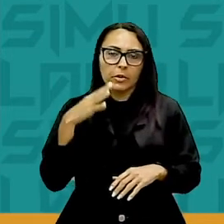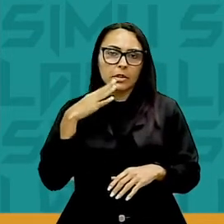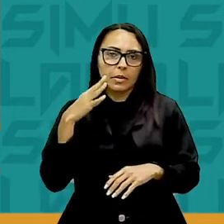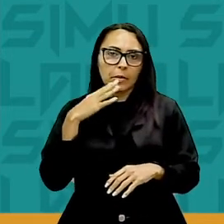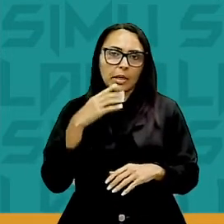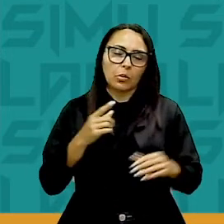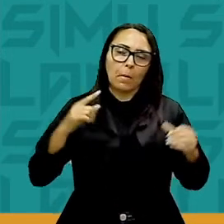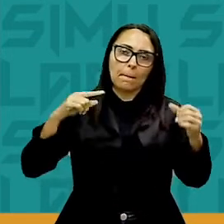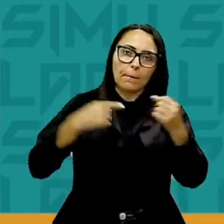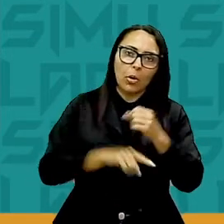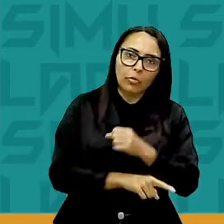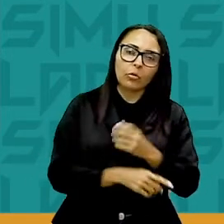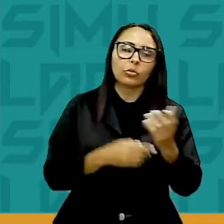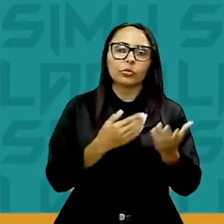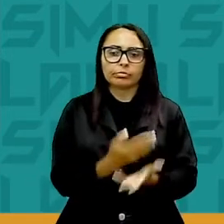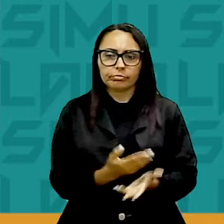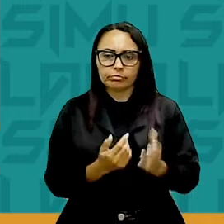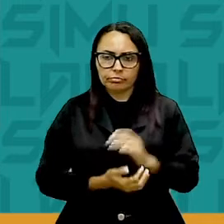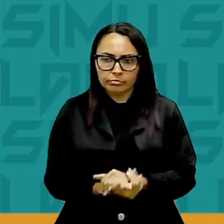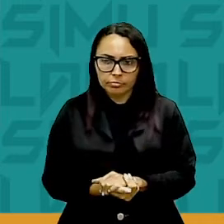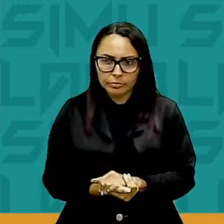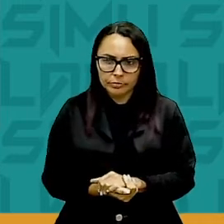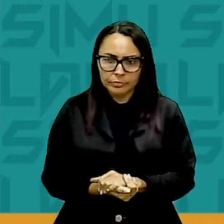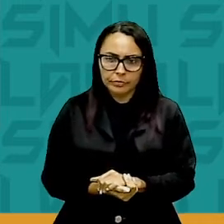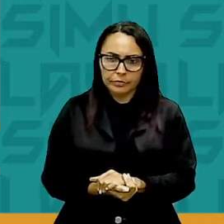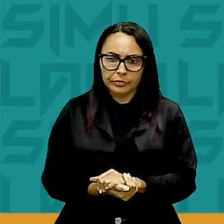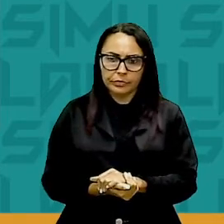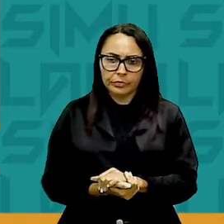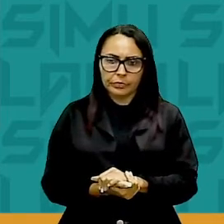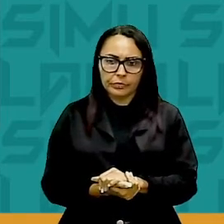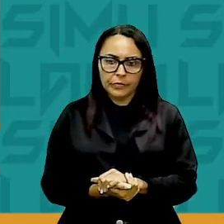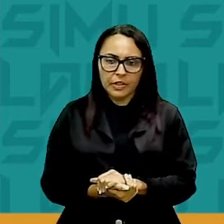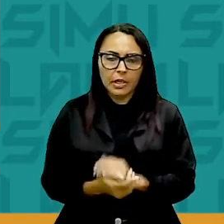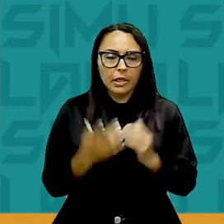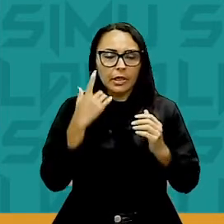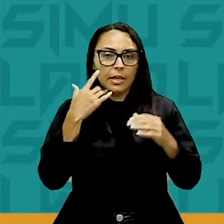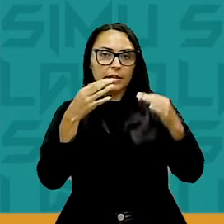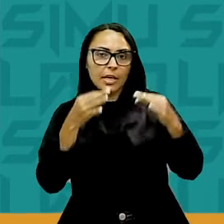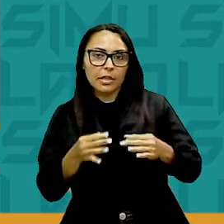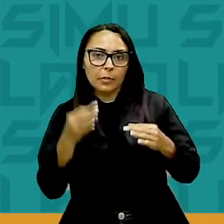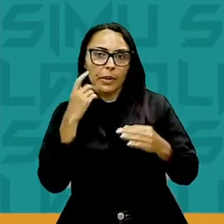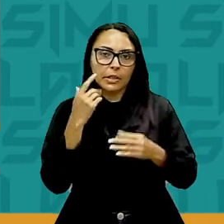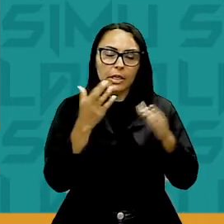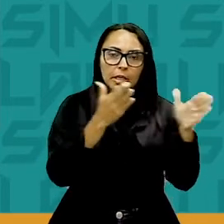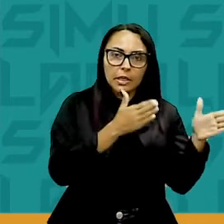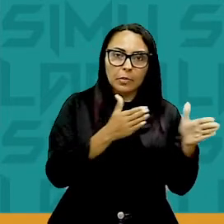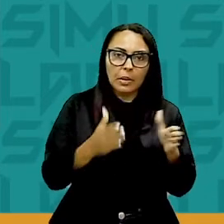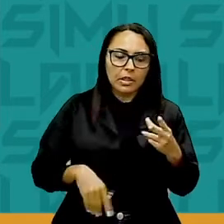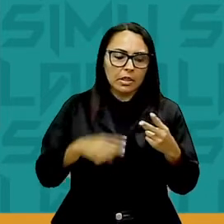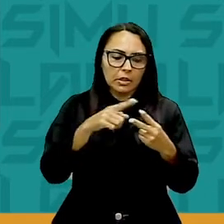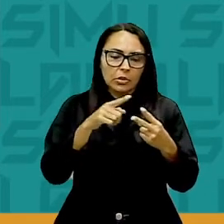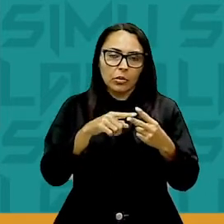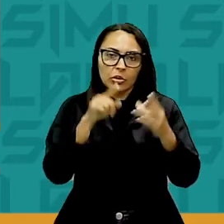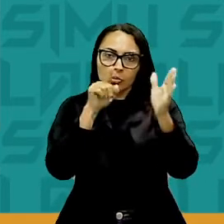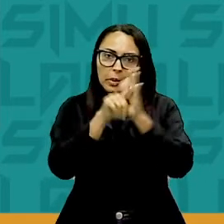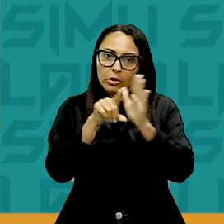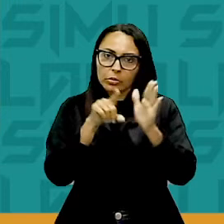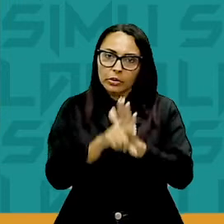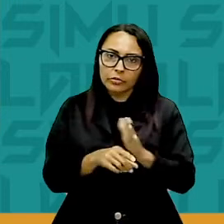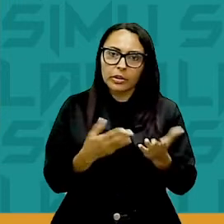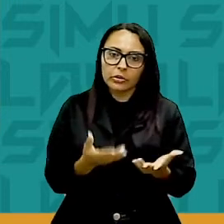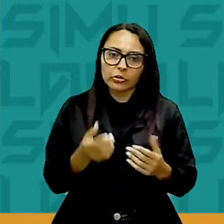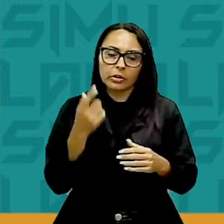empírico. Que esse conhecimento empírico, que é exatamente que parte dessas duas perguntas que eu lhe fiz,